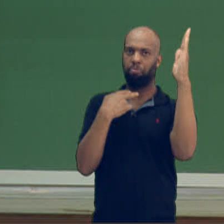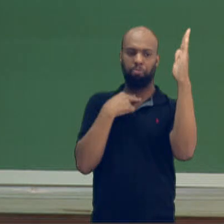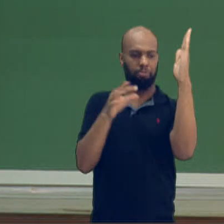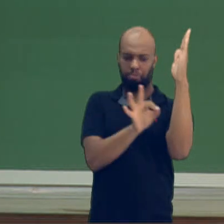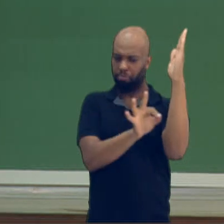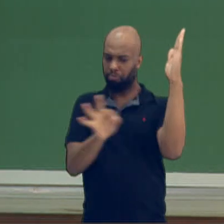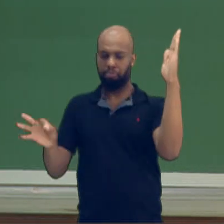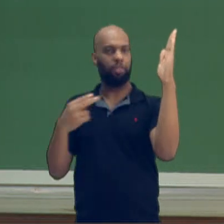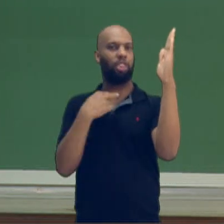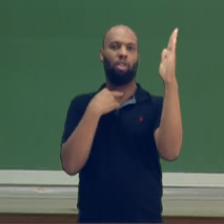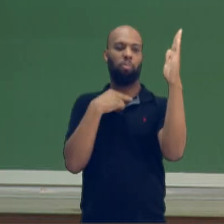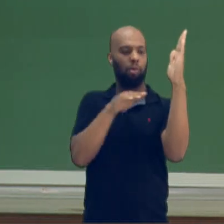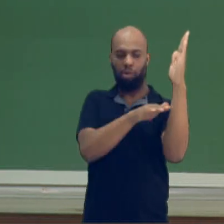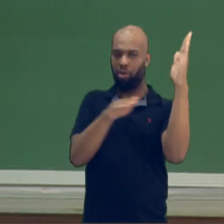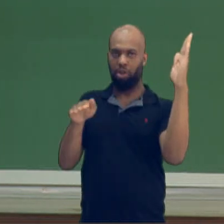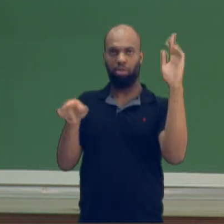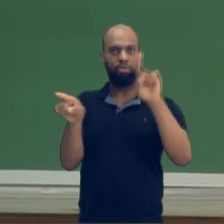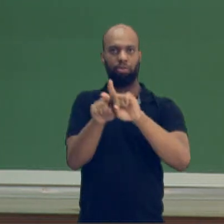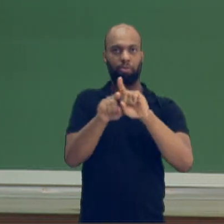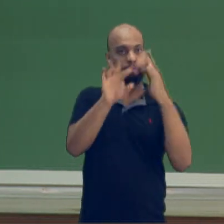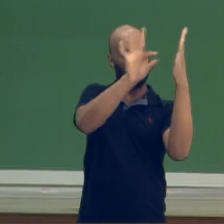muito menos ao eixo y.